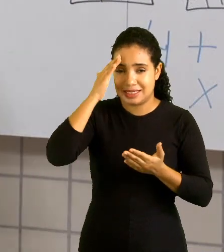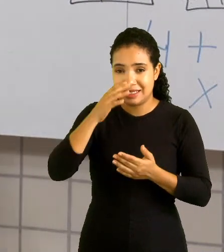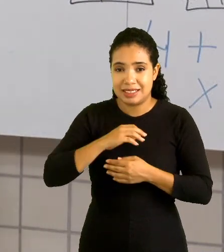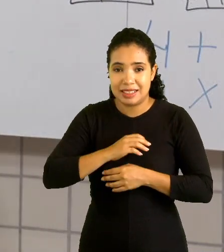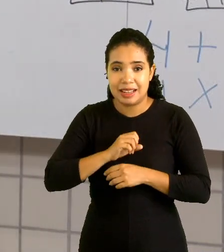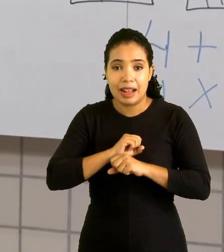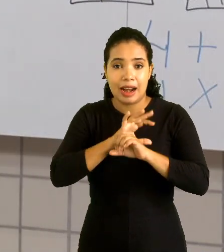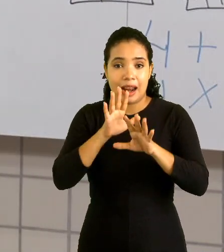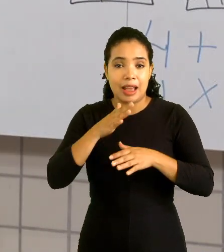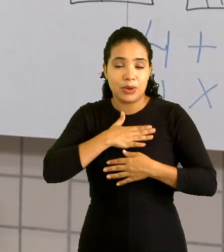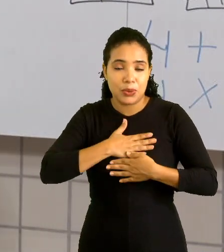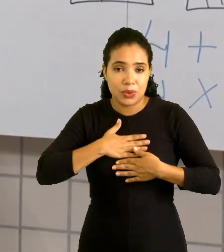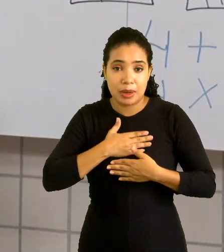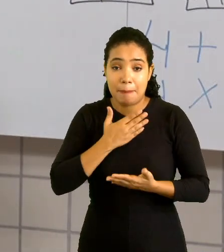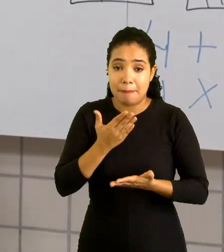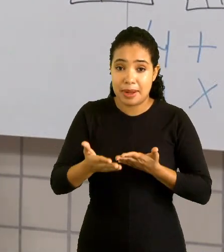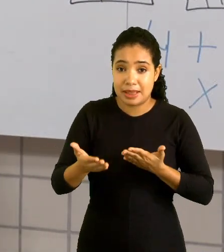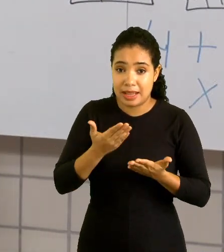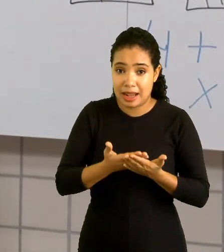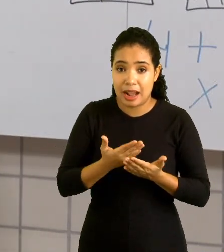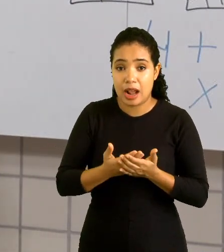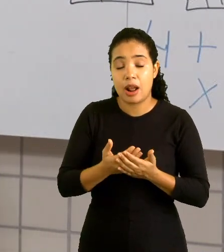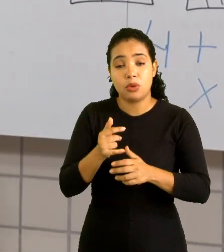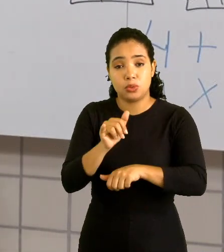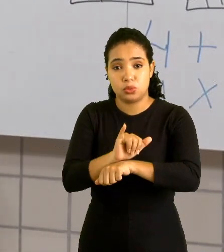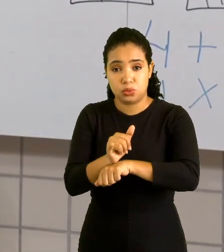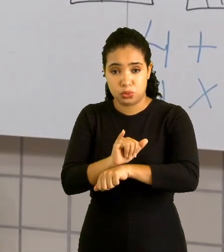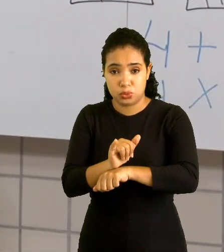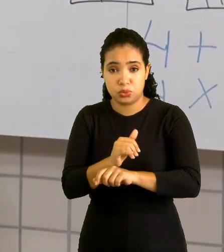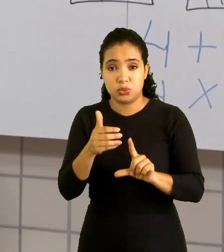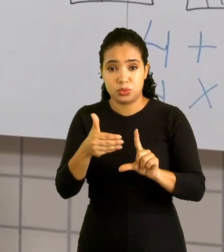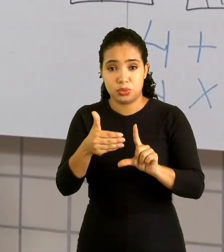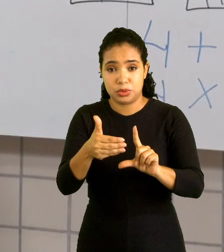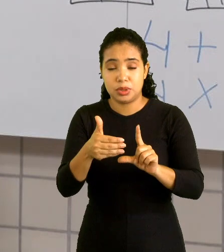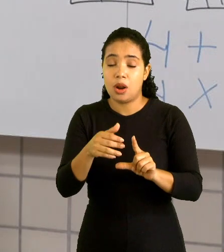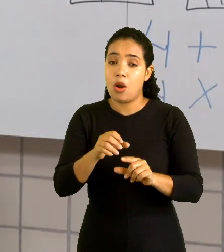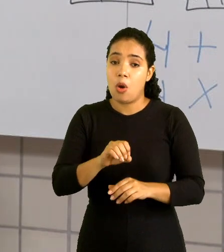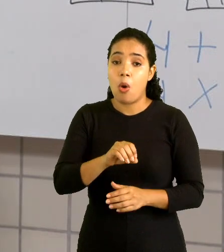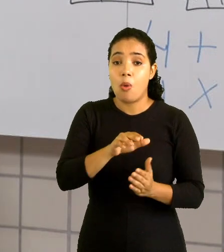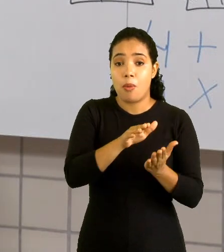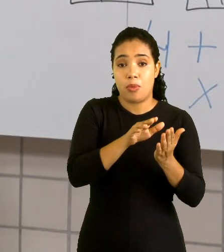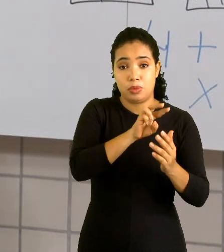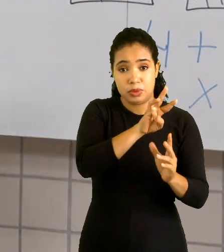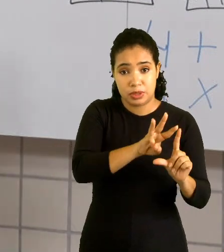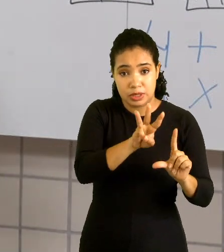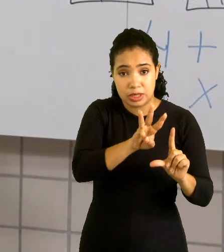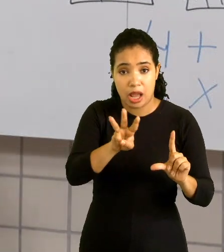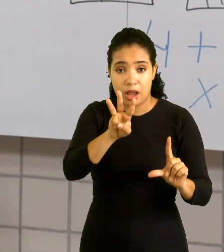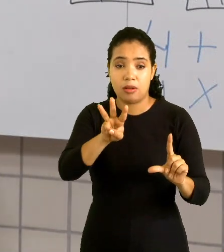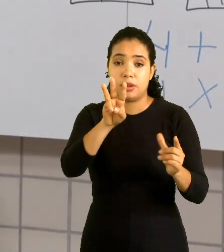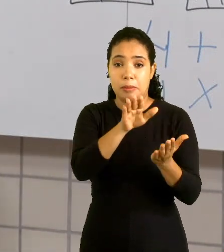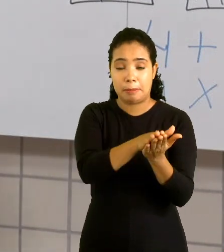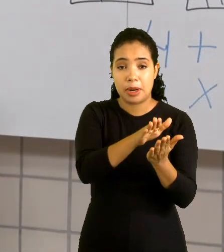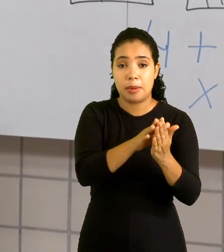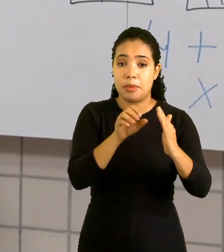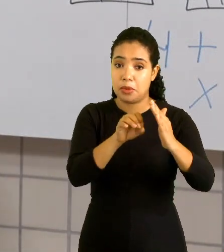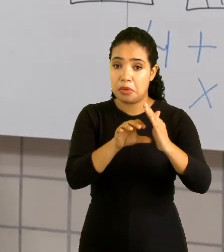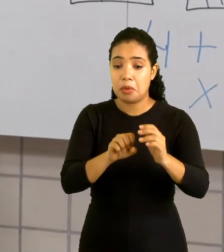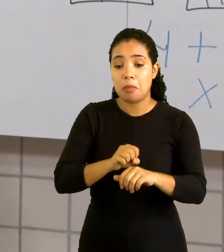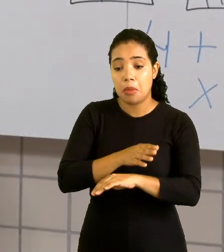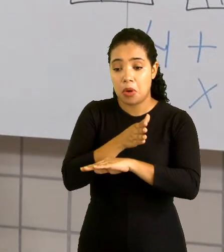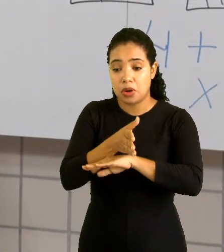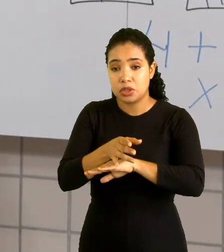Se você perdeu a aula de hoje, ela vai ficar disponibilizada no Palmas Homeschool. Você pode ir lá